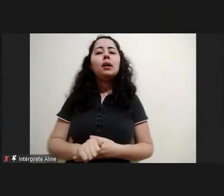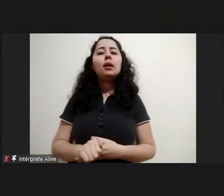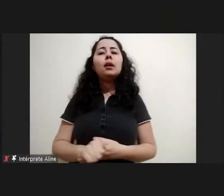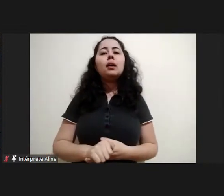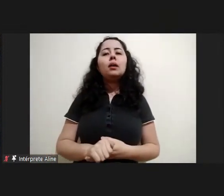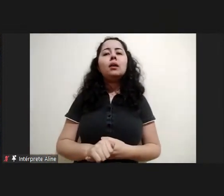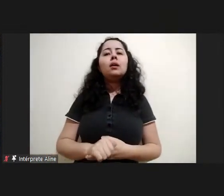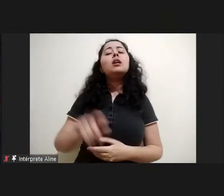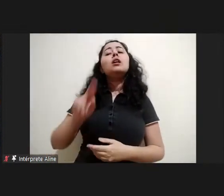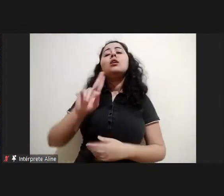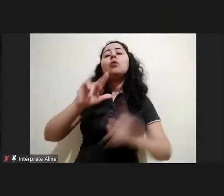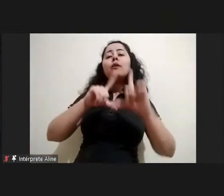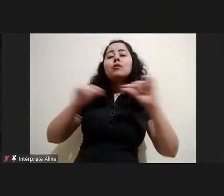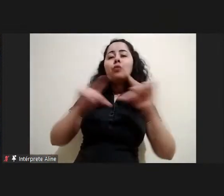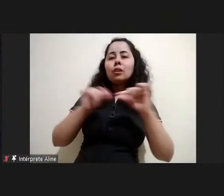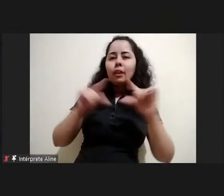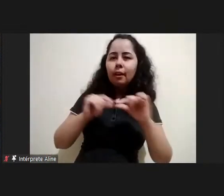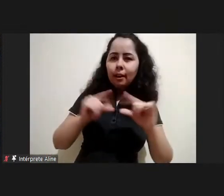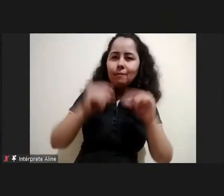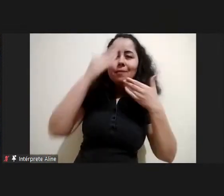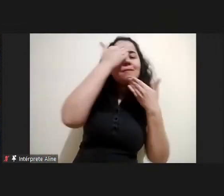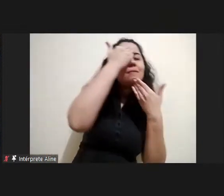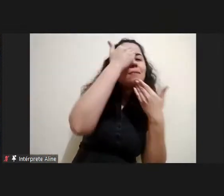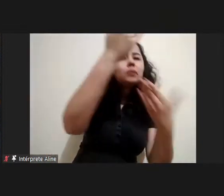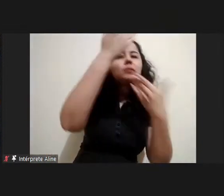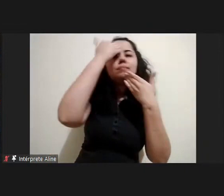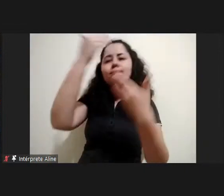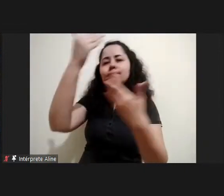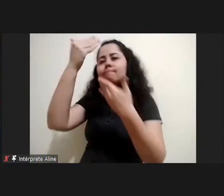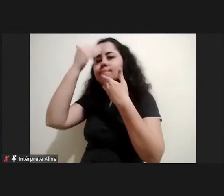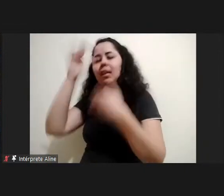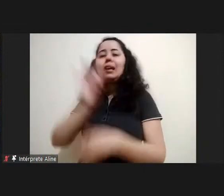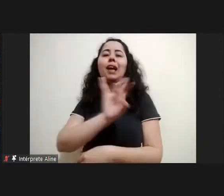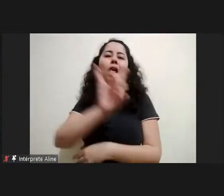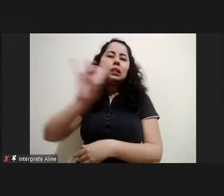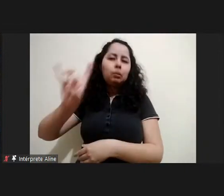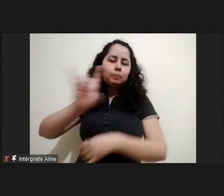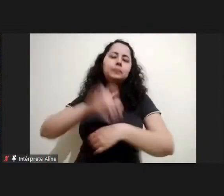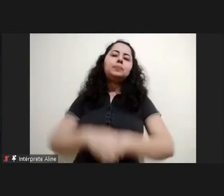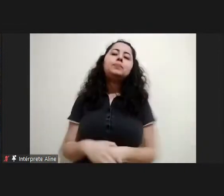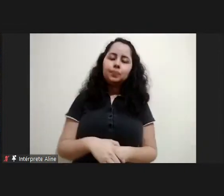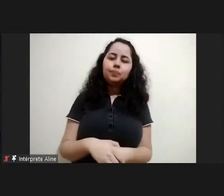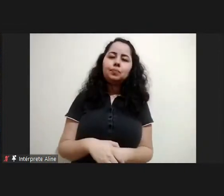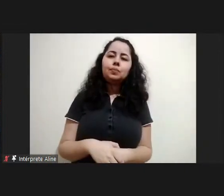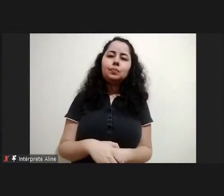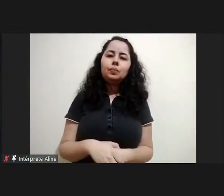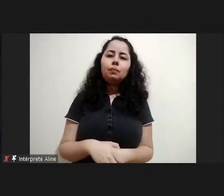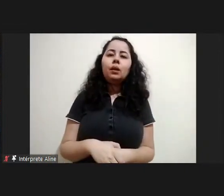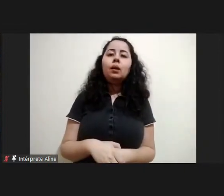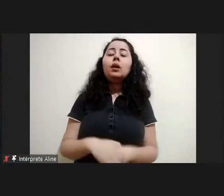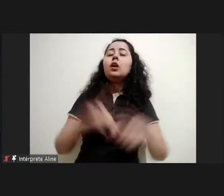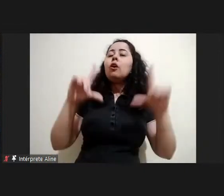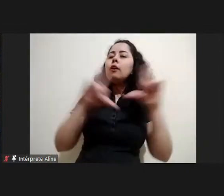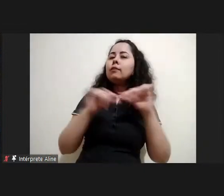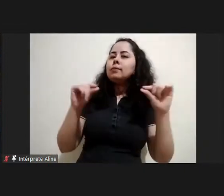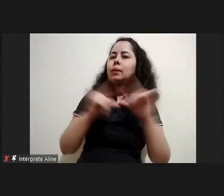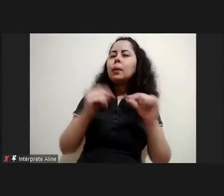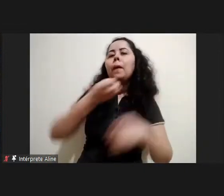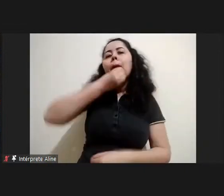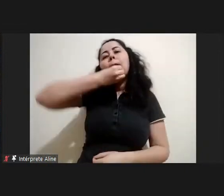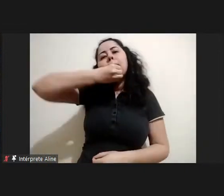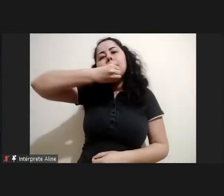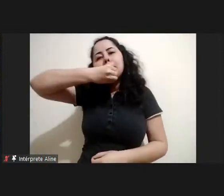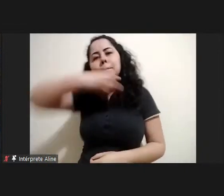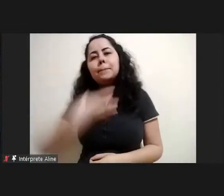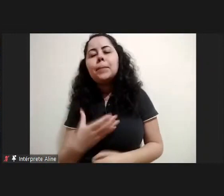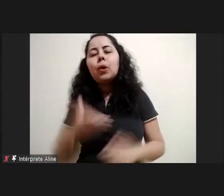a cada um e a cada uma de vocês. Em nome da UFJF, desejamos boas festas de final de